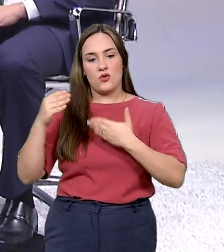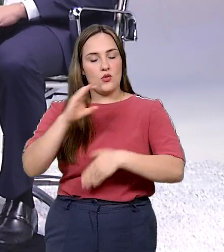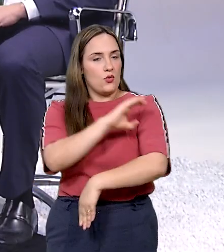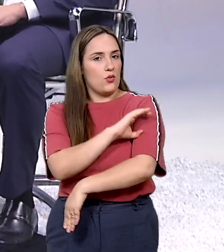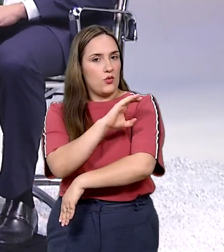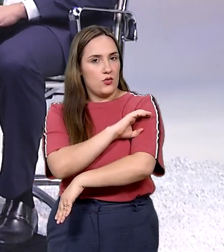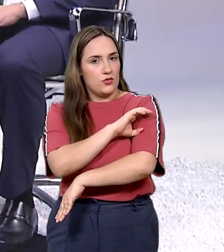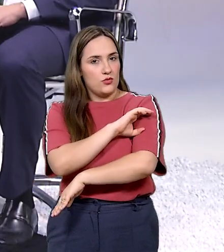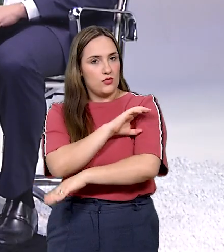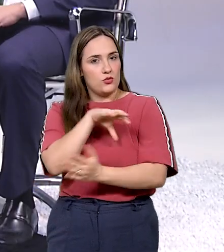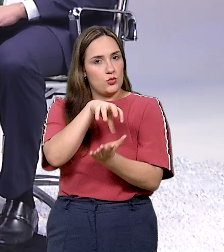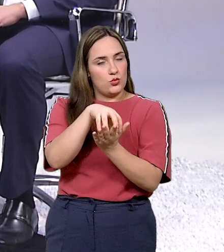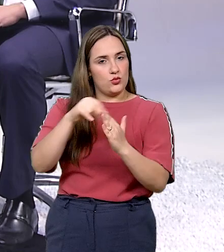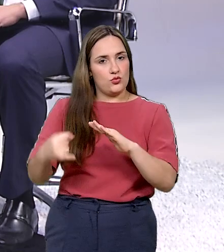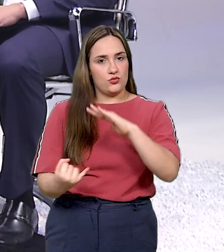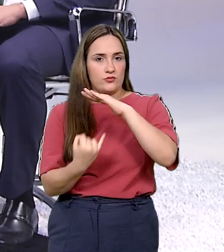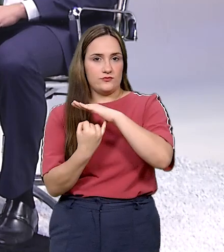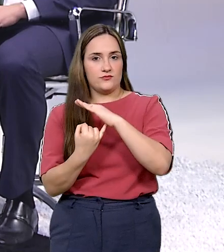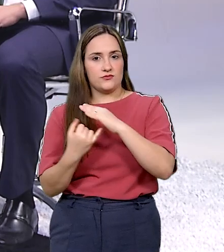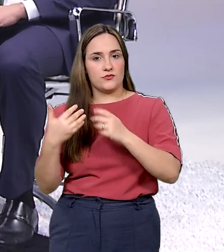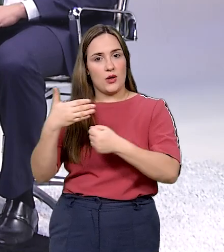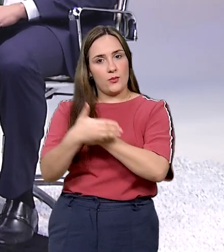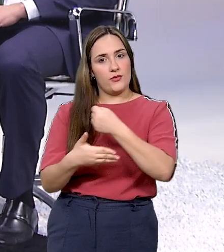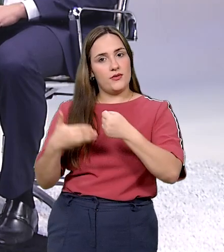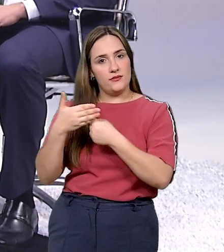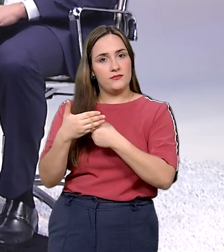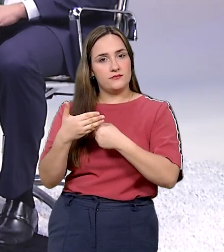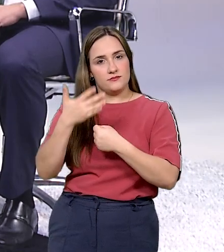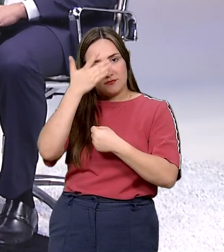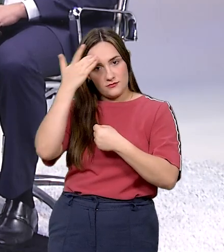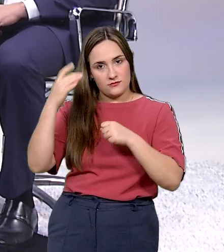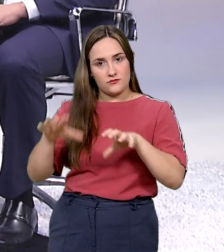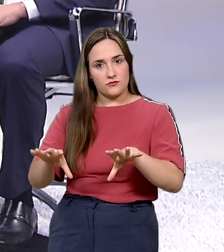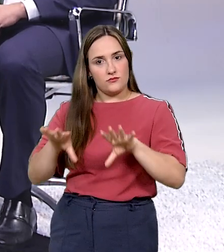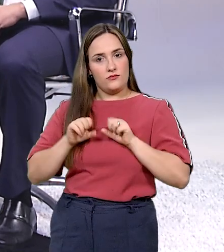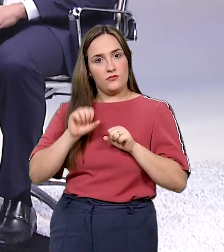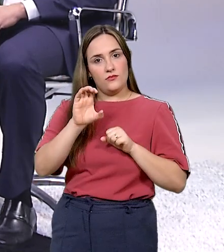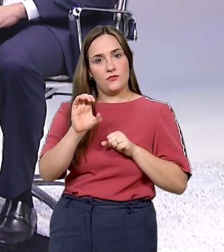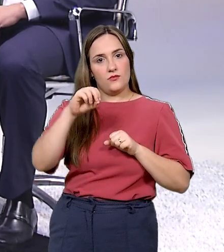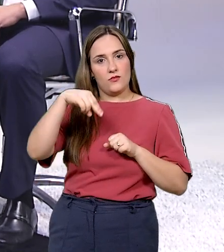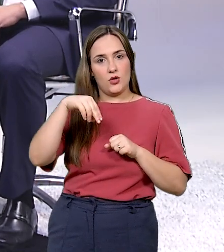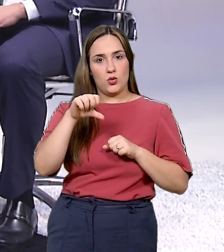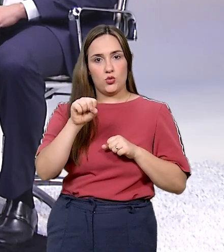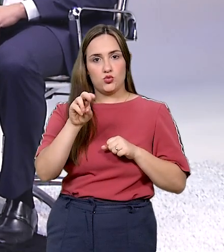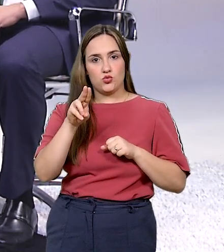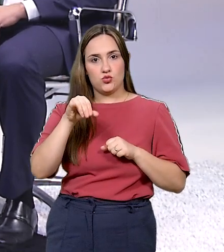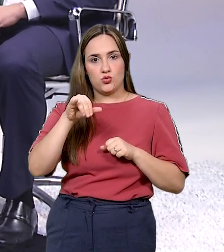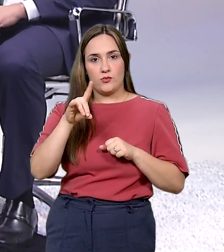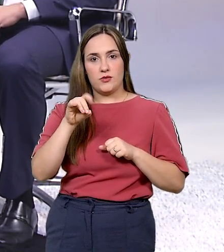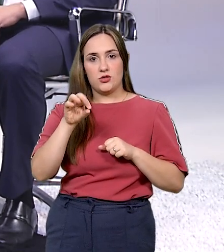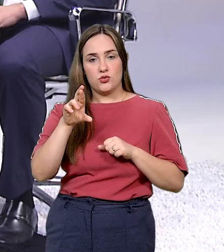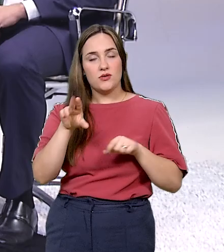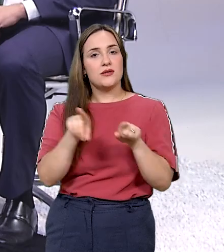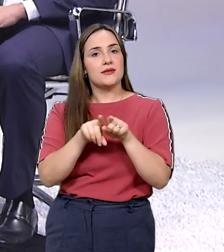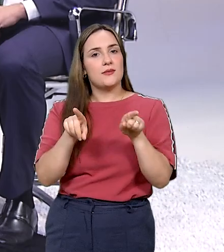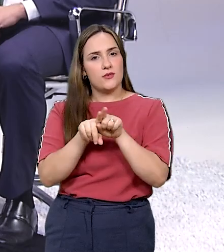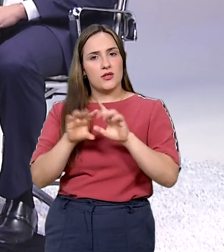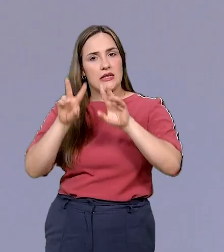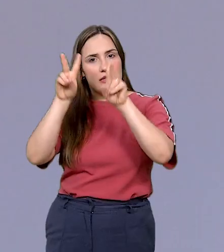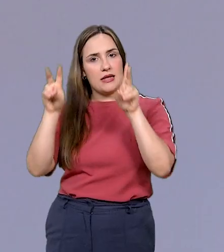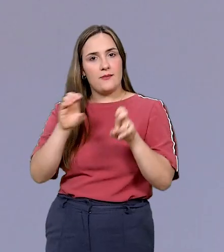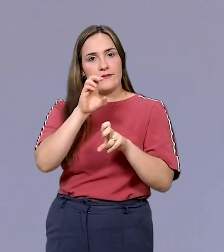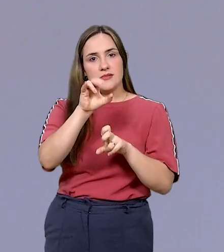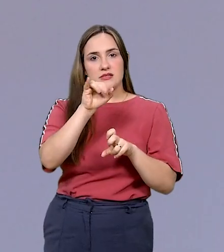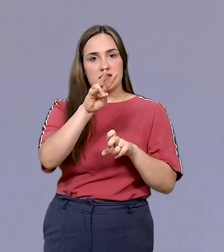edição recebemos o coordenador do Núcleo Institucional de Promoção e Defesa dos Direitos do Consumidor e demais matérias cíveis residuais,